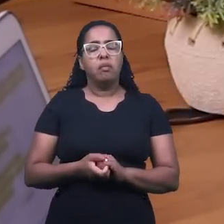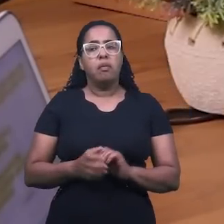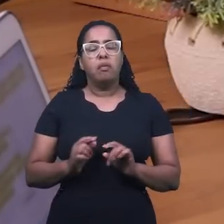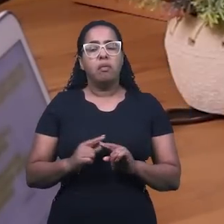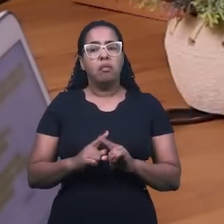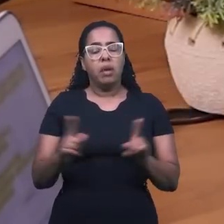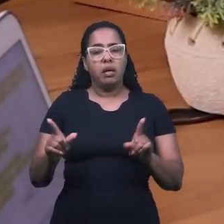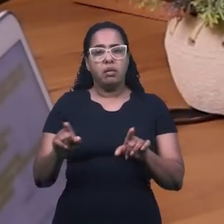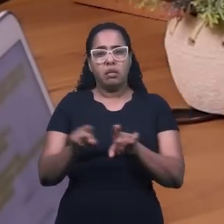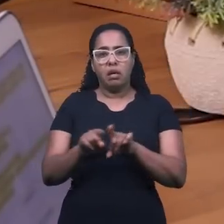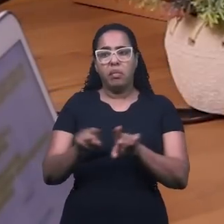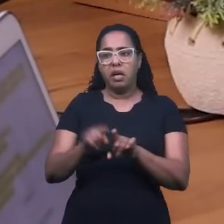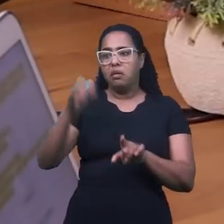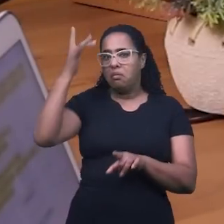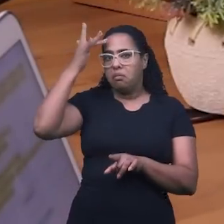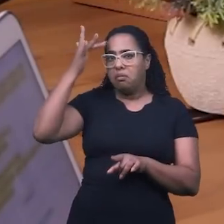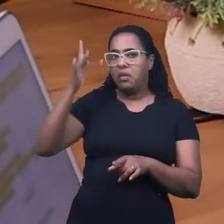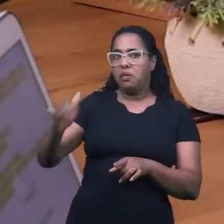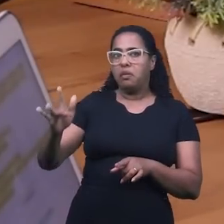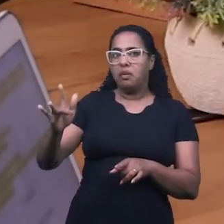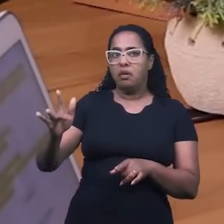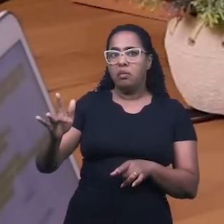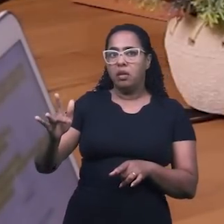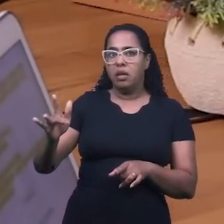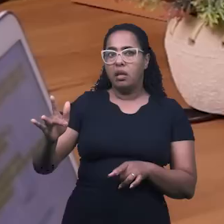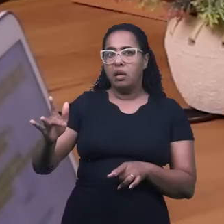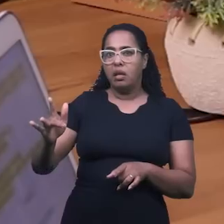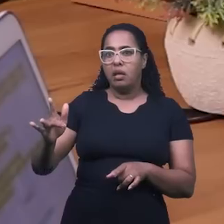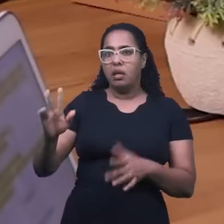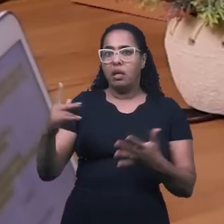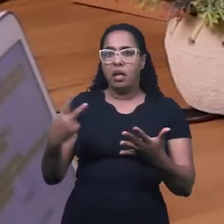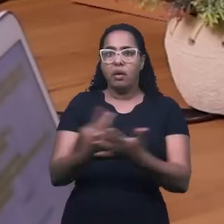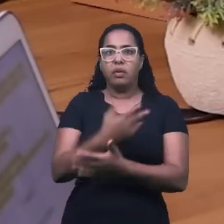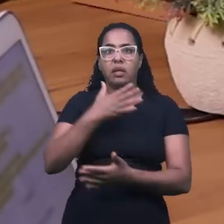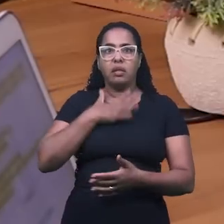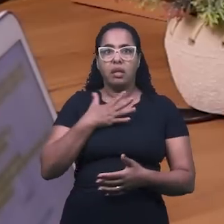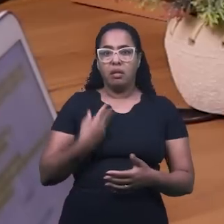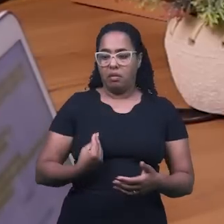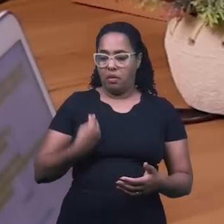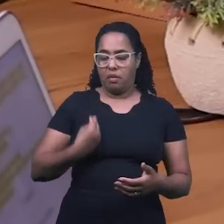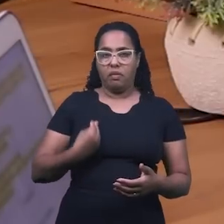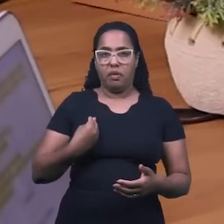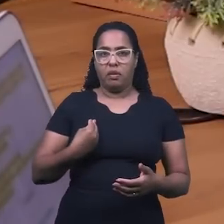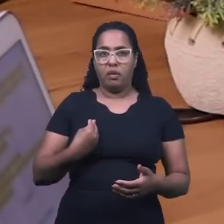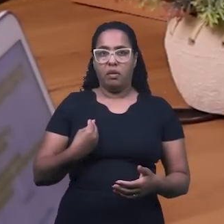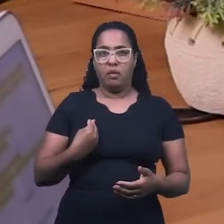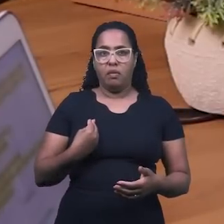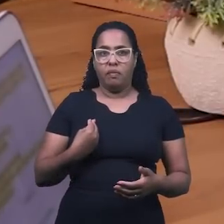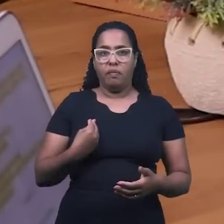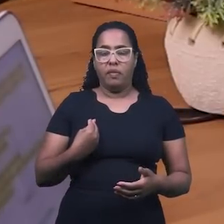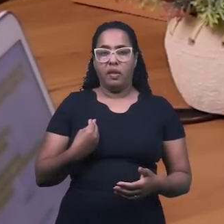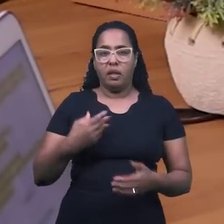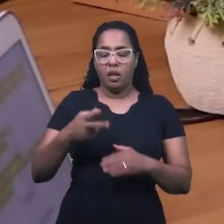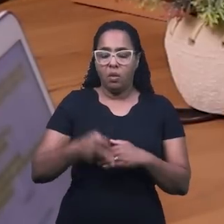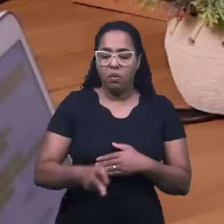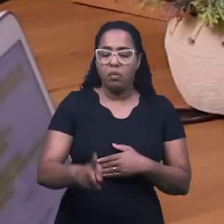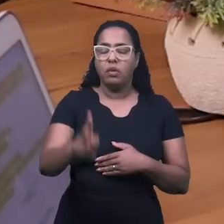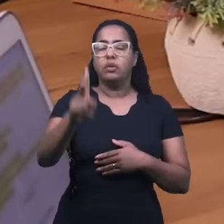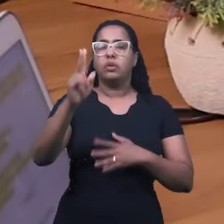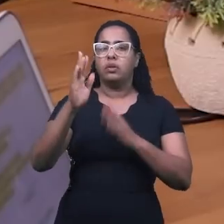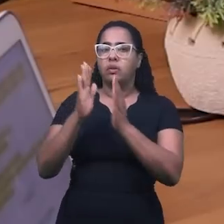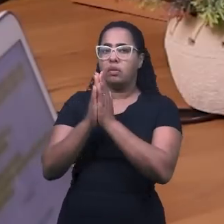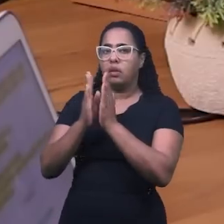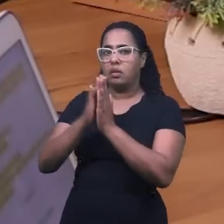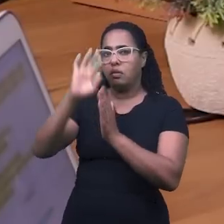irmãos. E até então também eu não sabia que isso iria acontecer para minha vida, na minha vida, né?